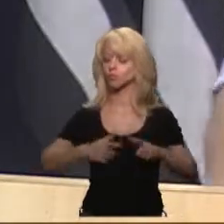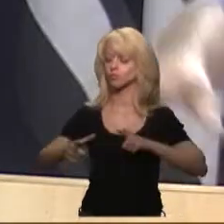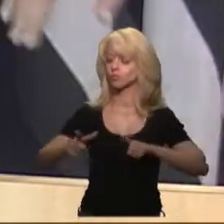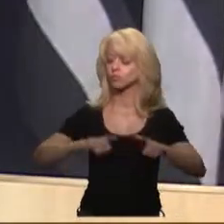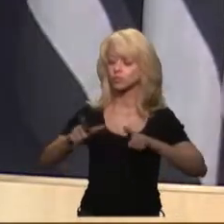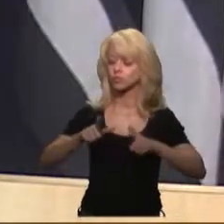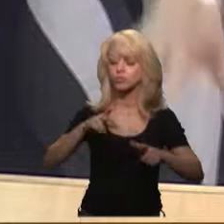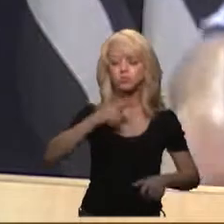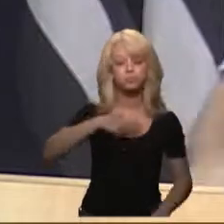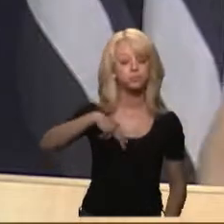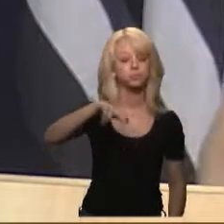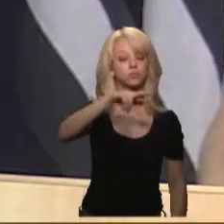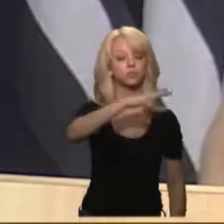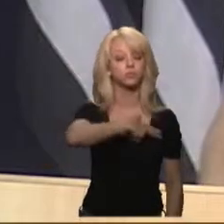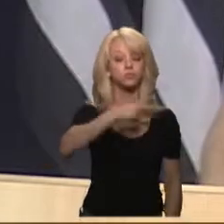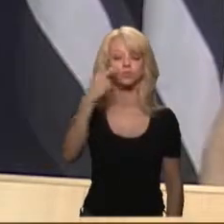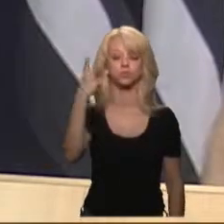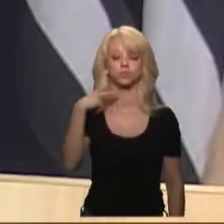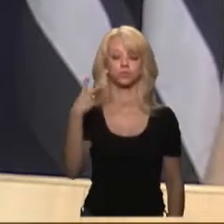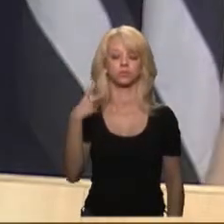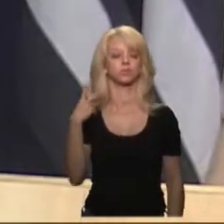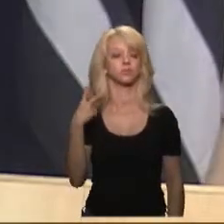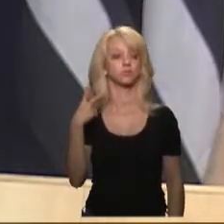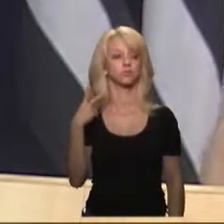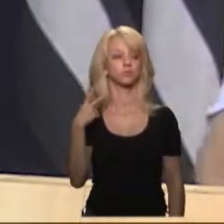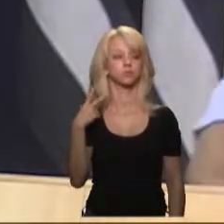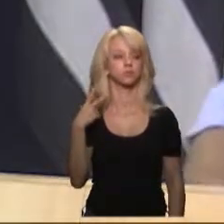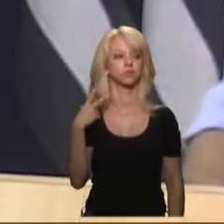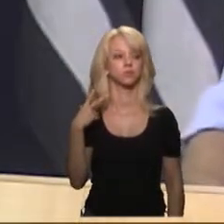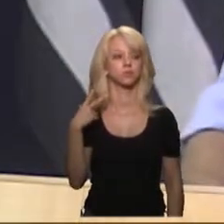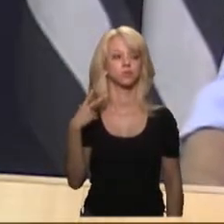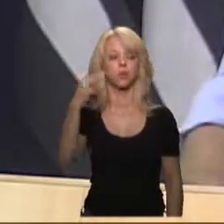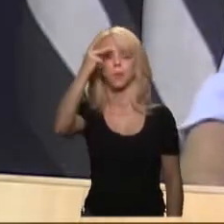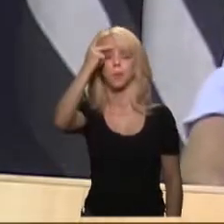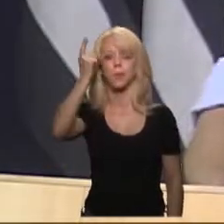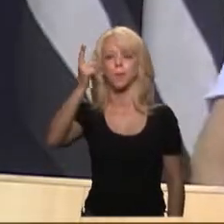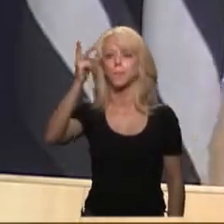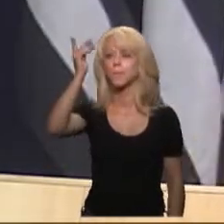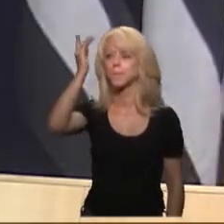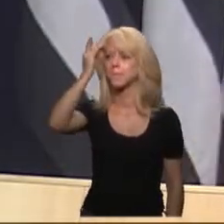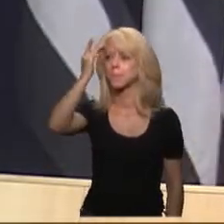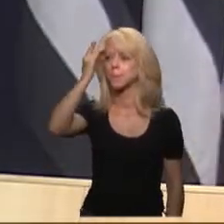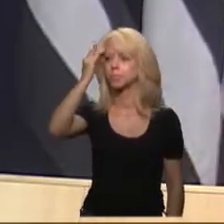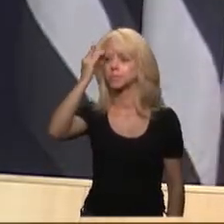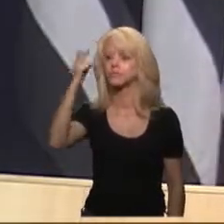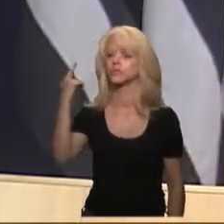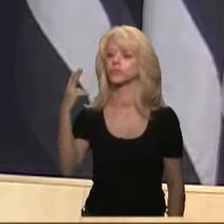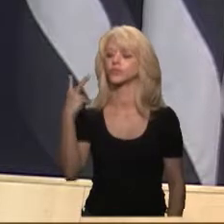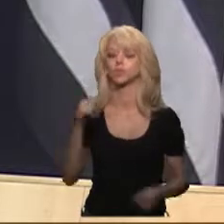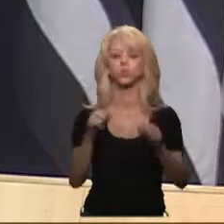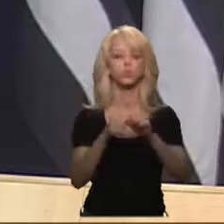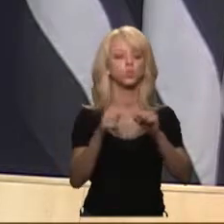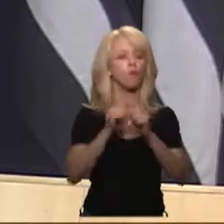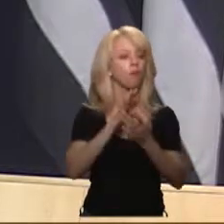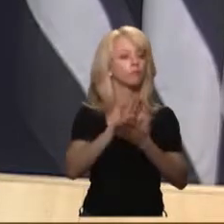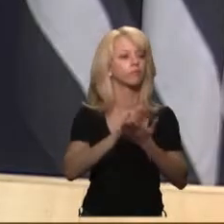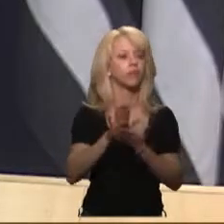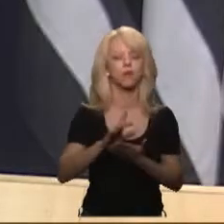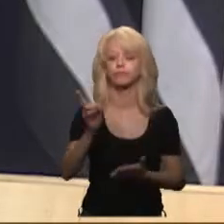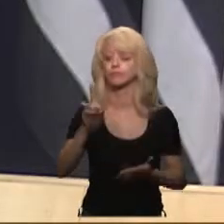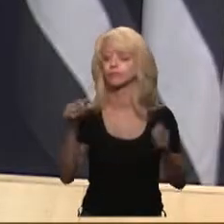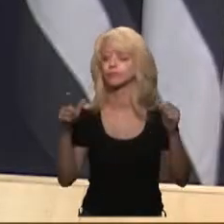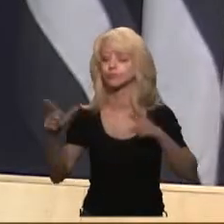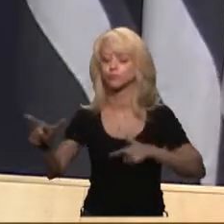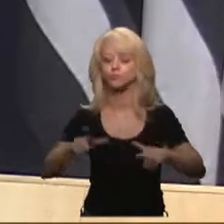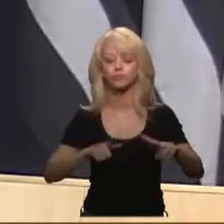dengue não proliferar? Eu estou contribuindo para a limpeza urbana? Eu estou contribuindo para que eu possa ter um envelhecimento